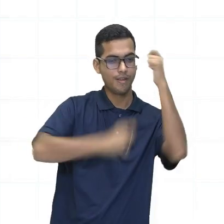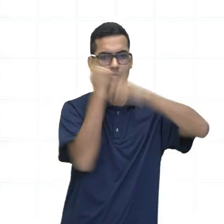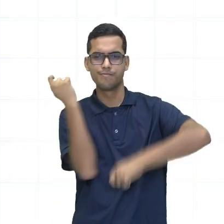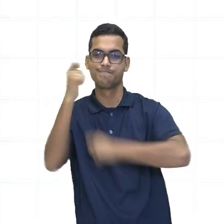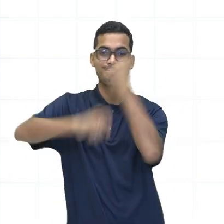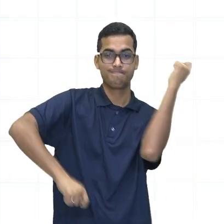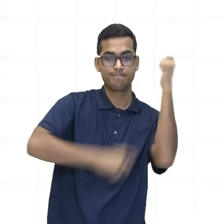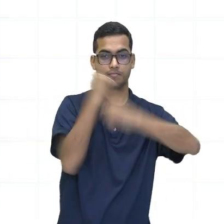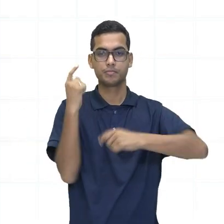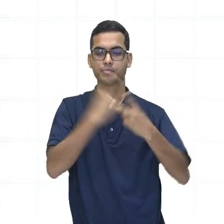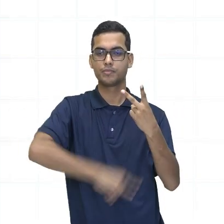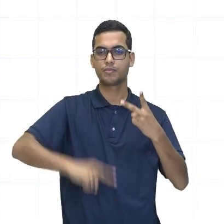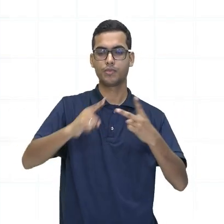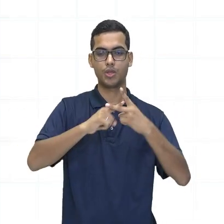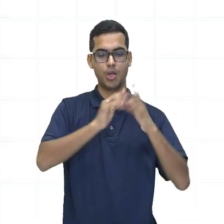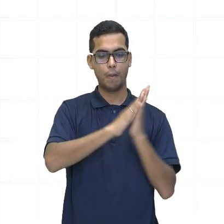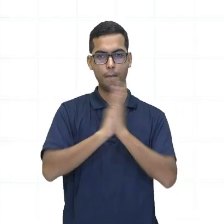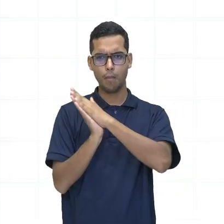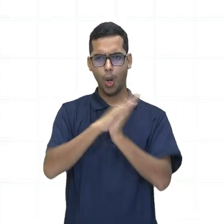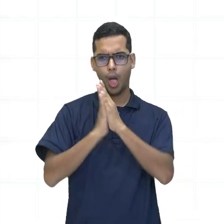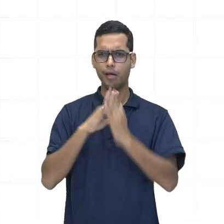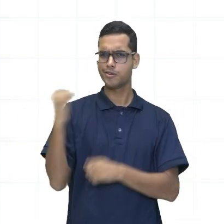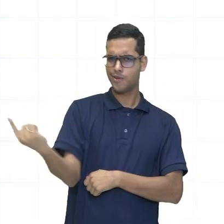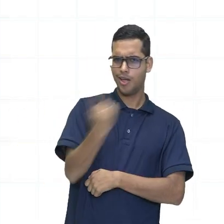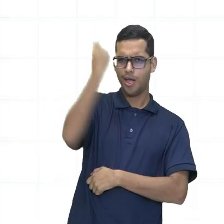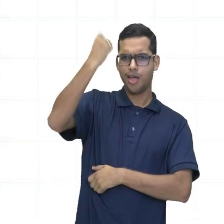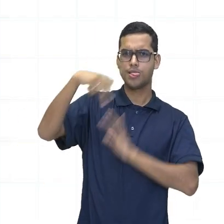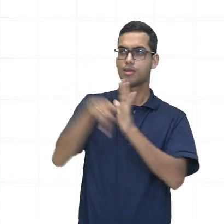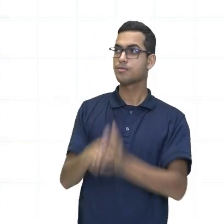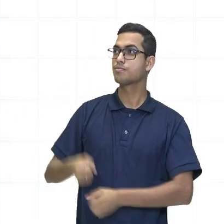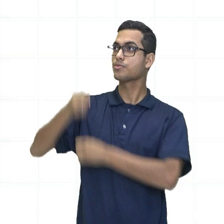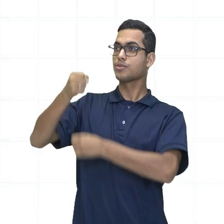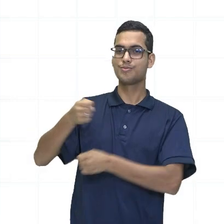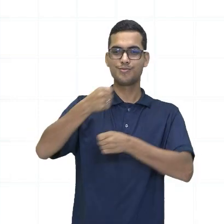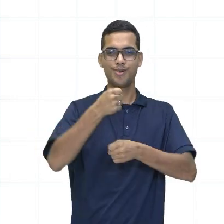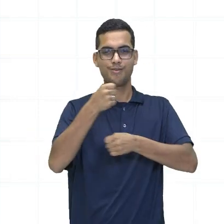Olinda. Os blocos que desfilam pelas ruas